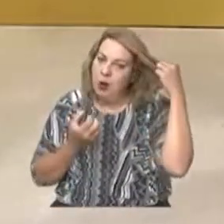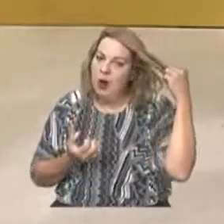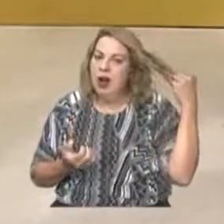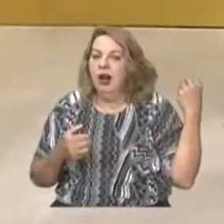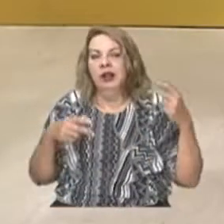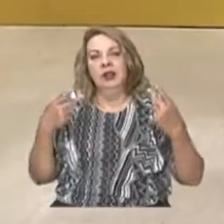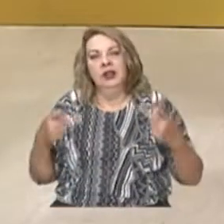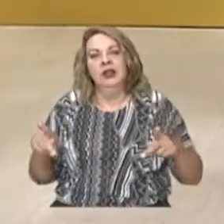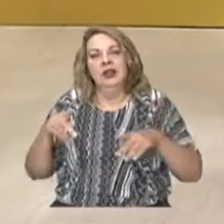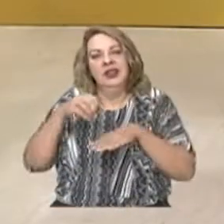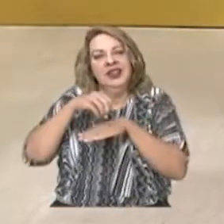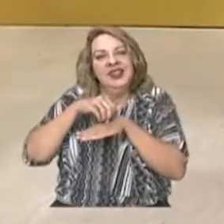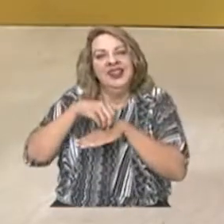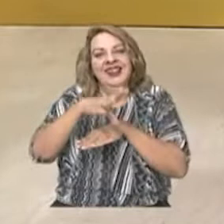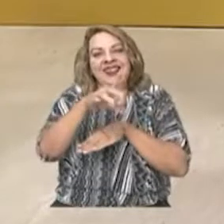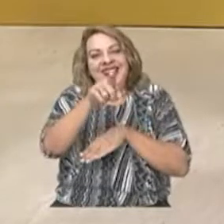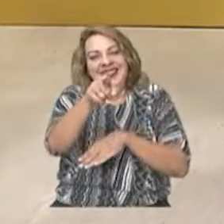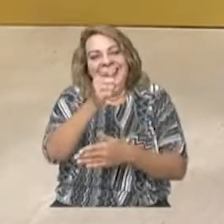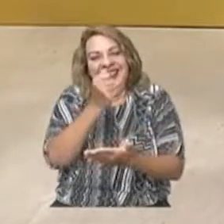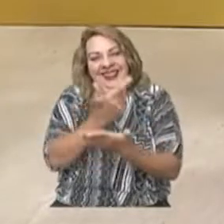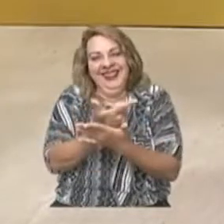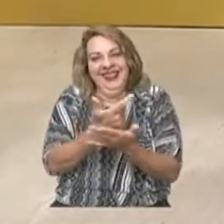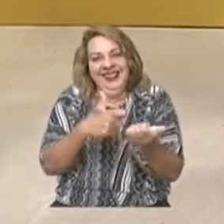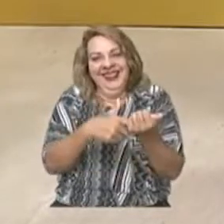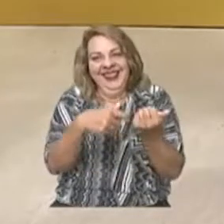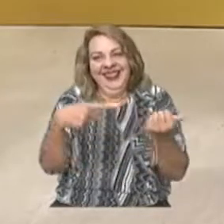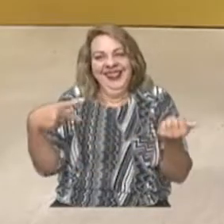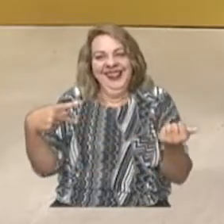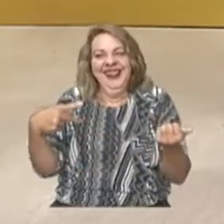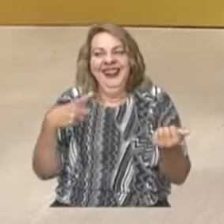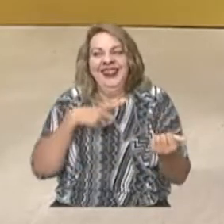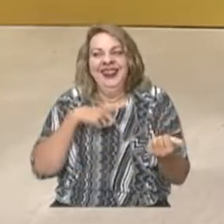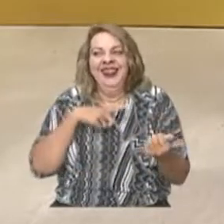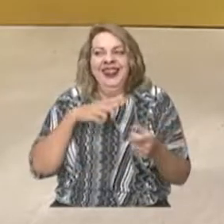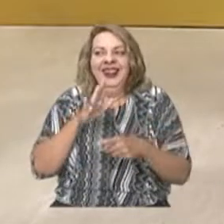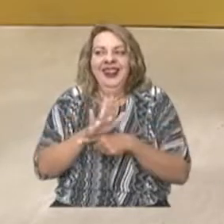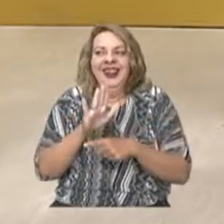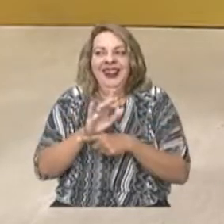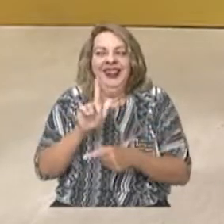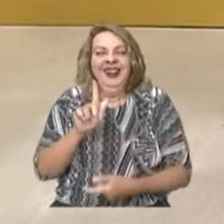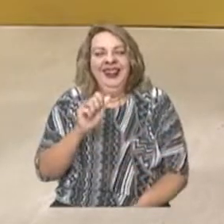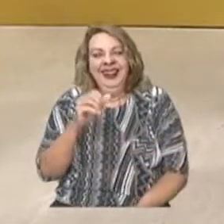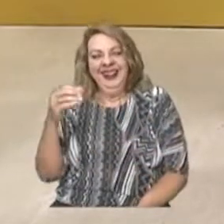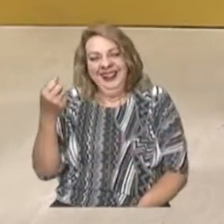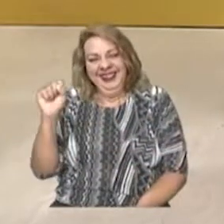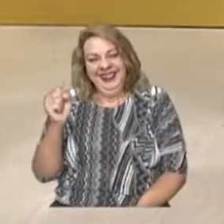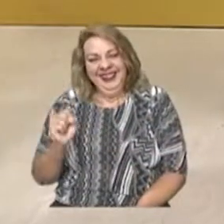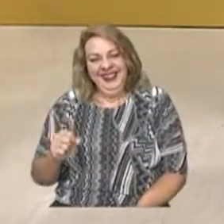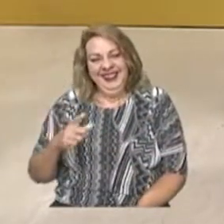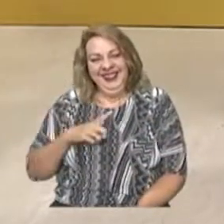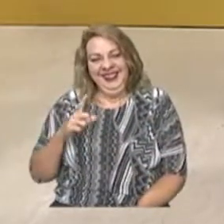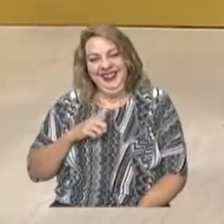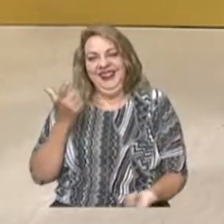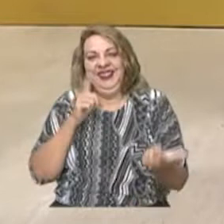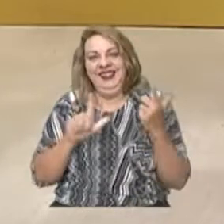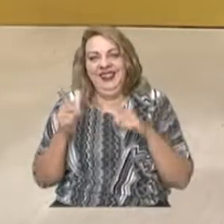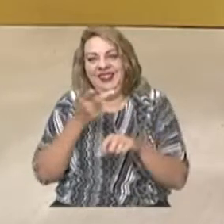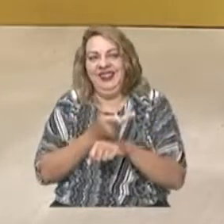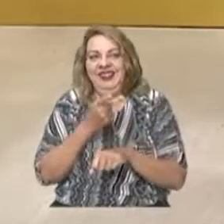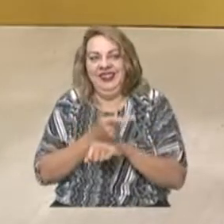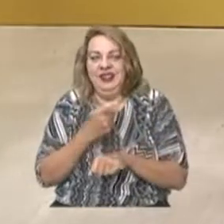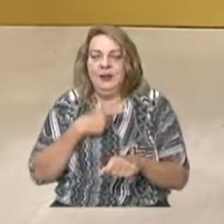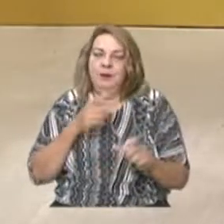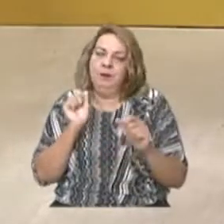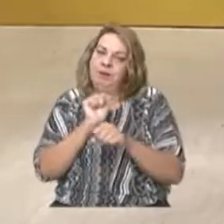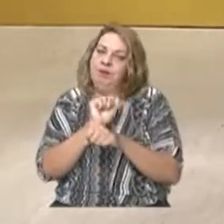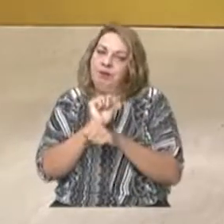esse recado é para você. Adquira seu Caju Cap, ajude o GAC Sergipe e concorra a super prêmios. Prêmios que